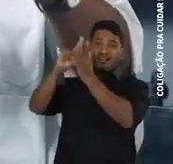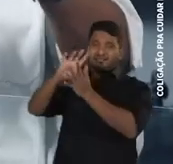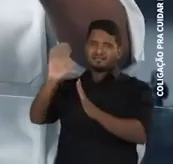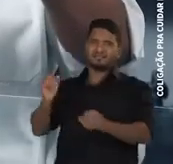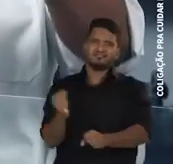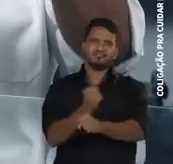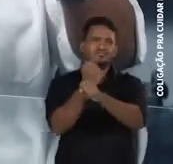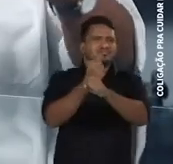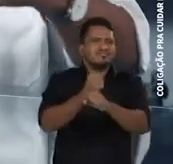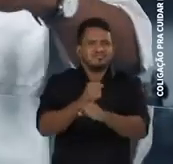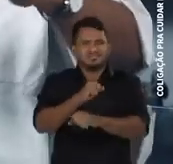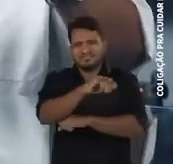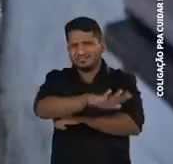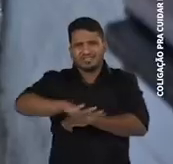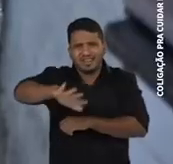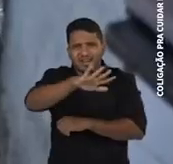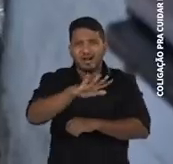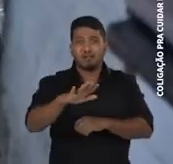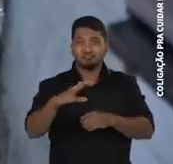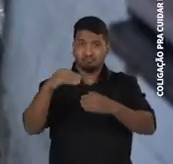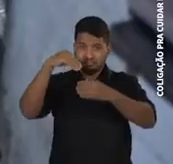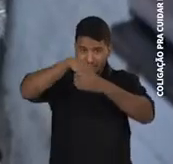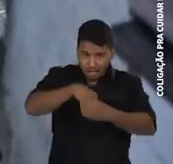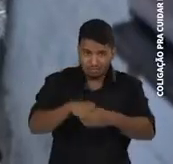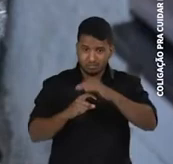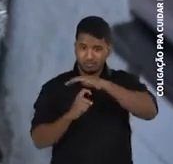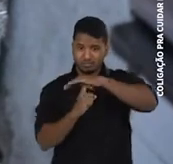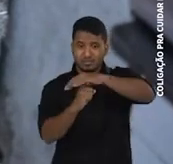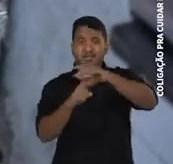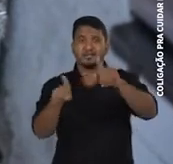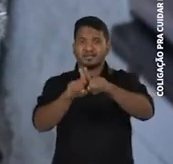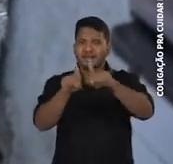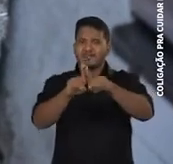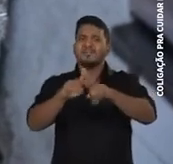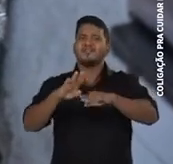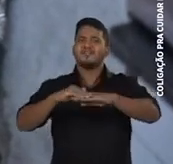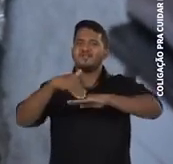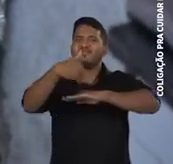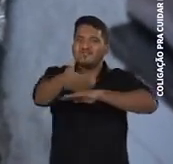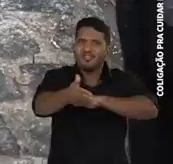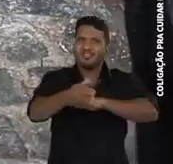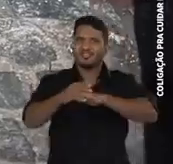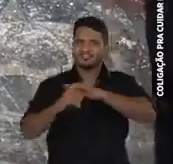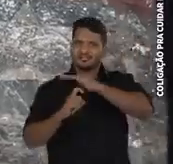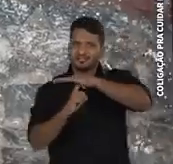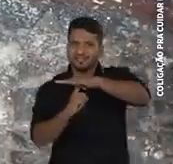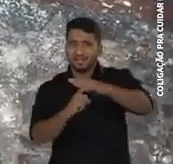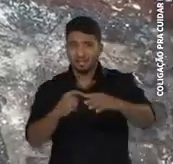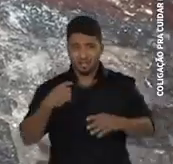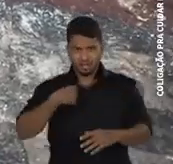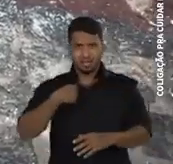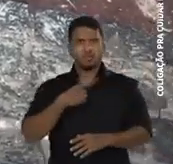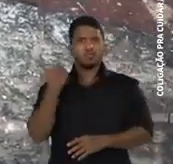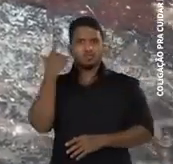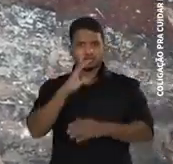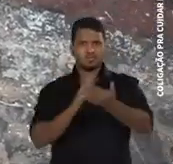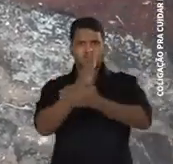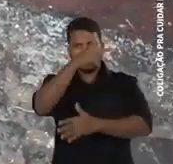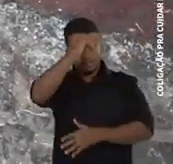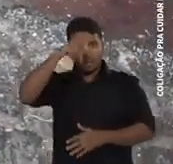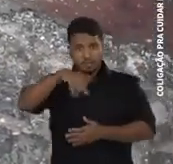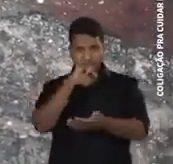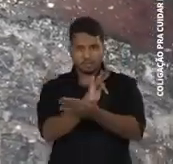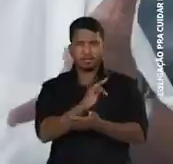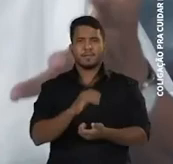há muito tempo uma reforma geral tanto na parte interna como ao redor sendo eleito a prefeito